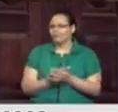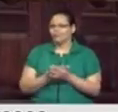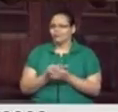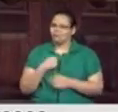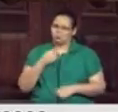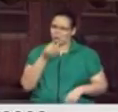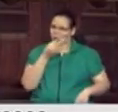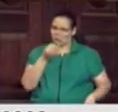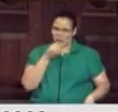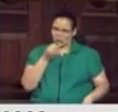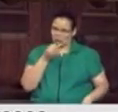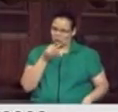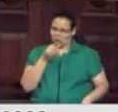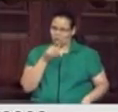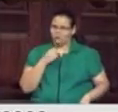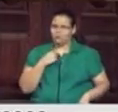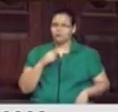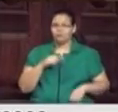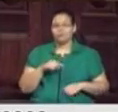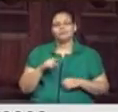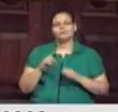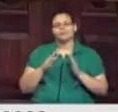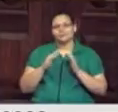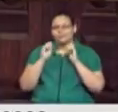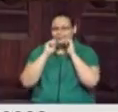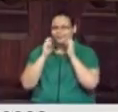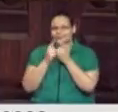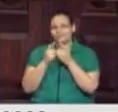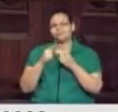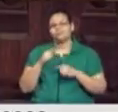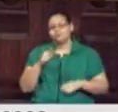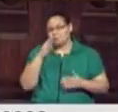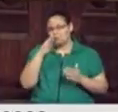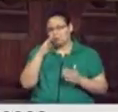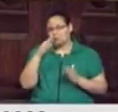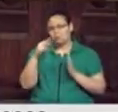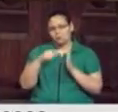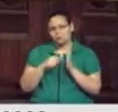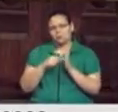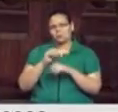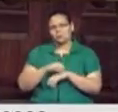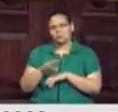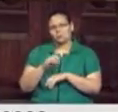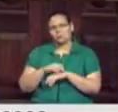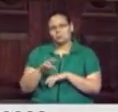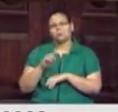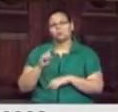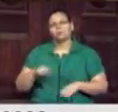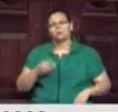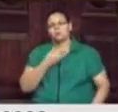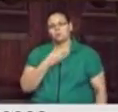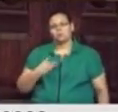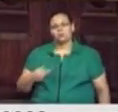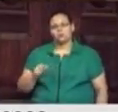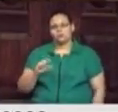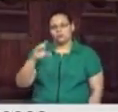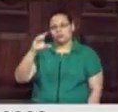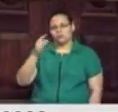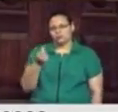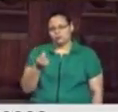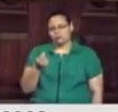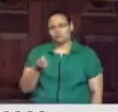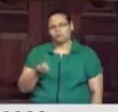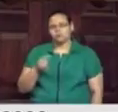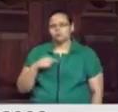na minha opinião. Normalmente, as casas legislativas, quando apreciam uma mensagem do Poder Executivo que aumenta